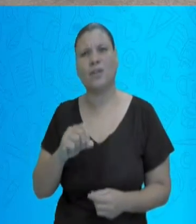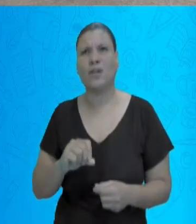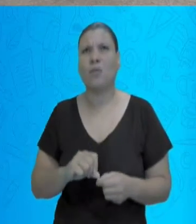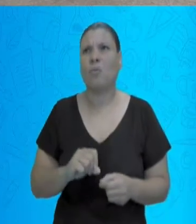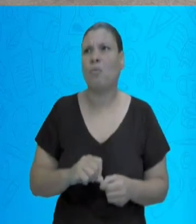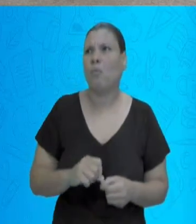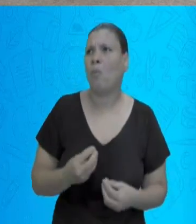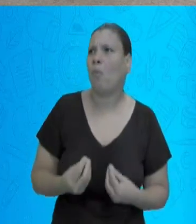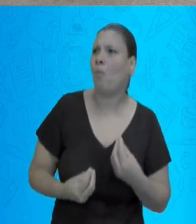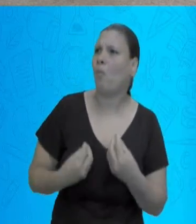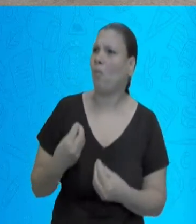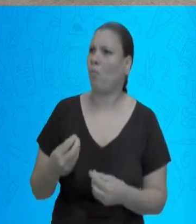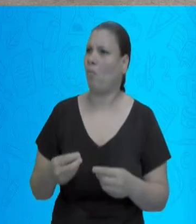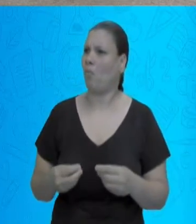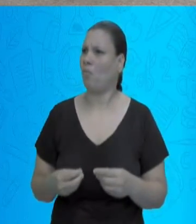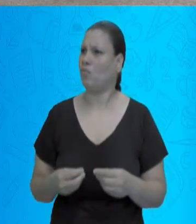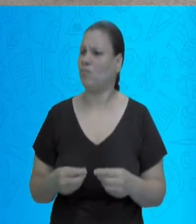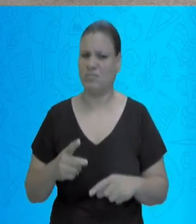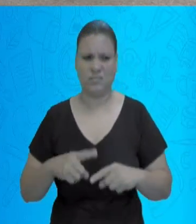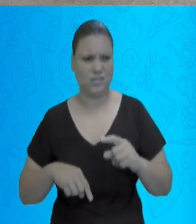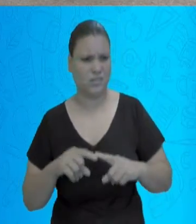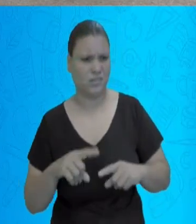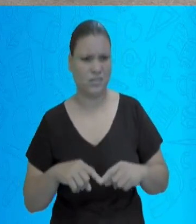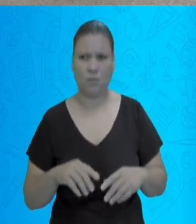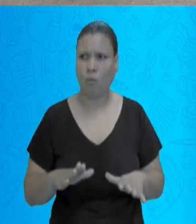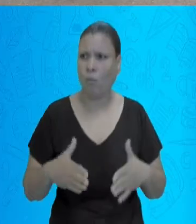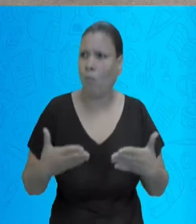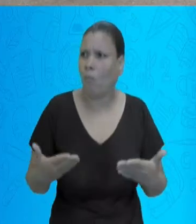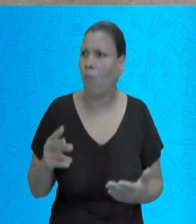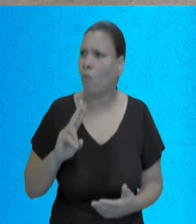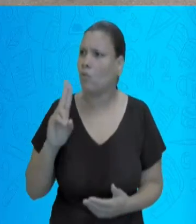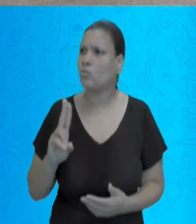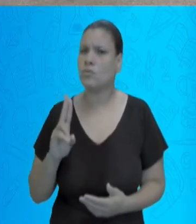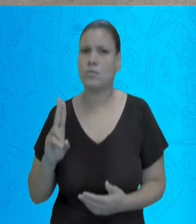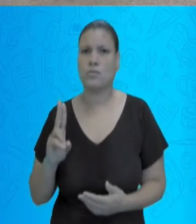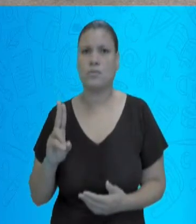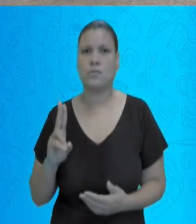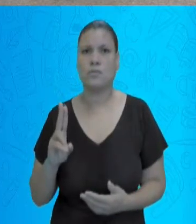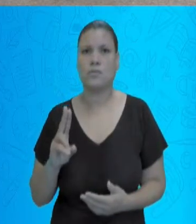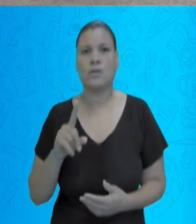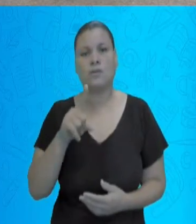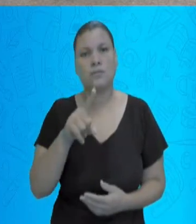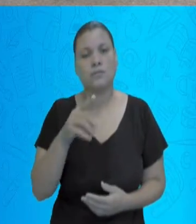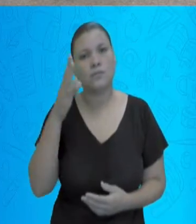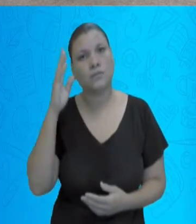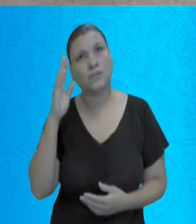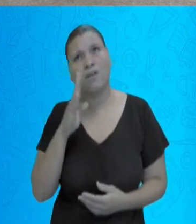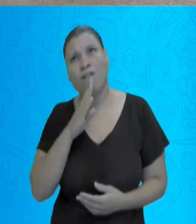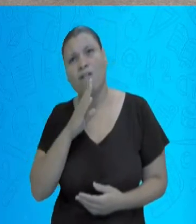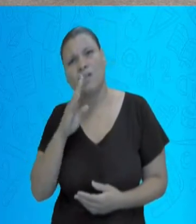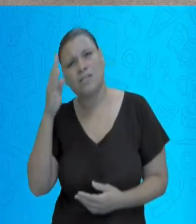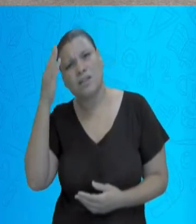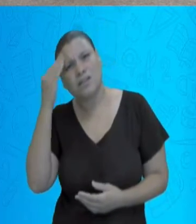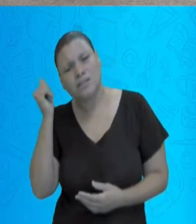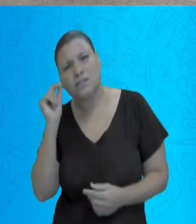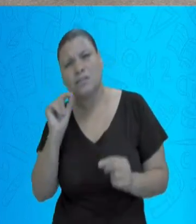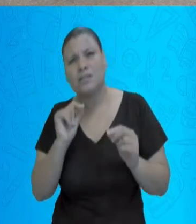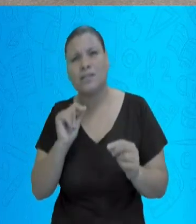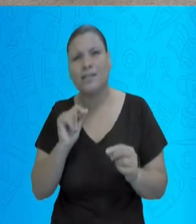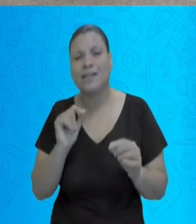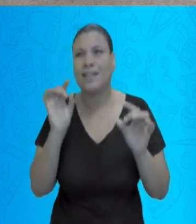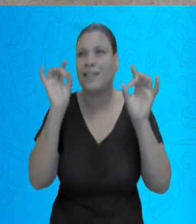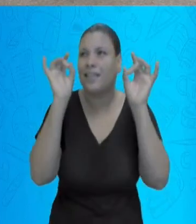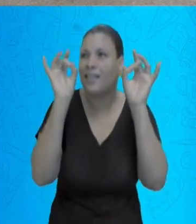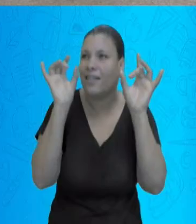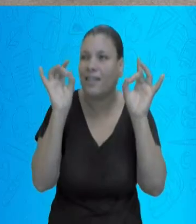que eles usavam para criar a cachaça. E lá no museu tem esses detalhes, por exemplo, às vezes tem algumas